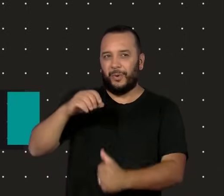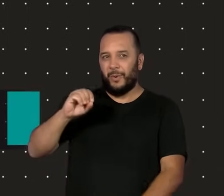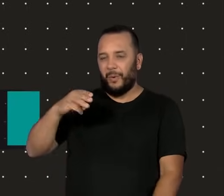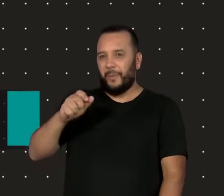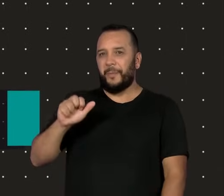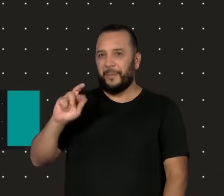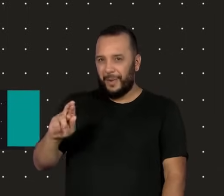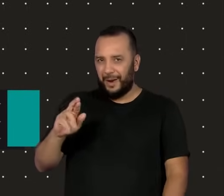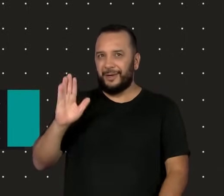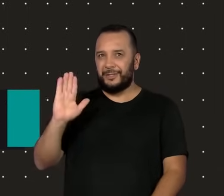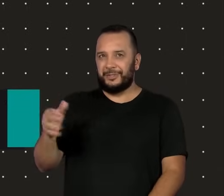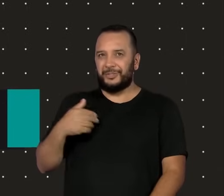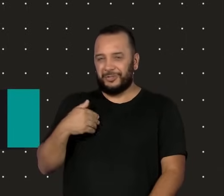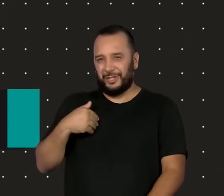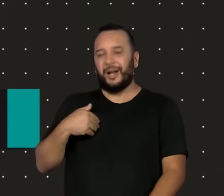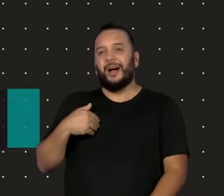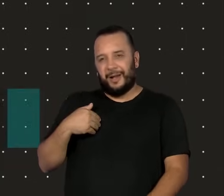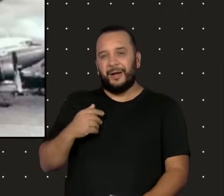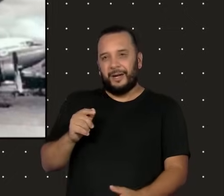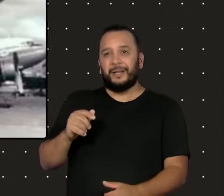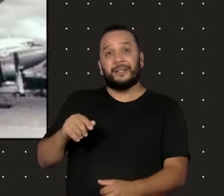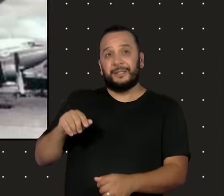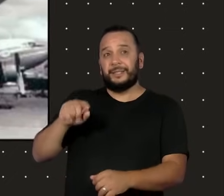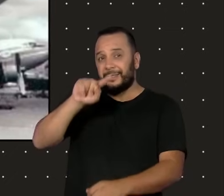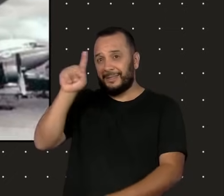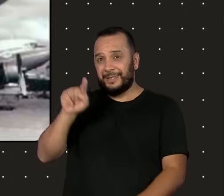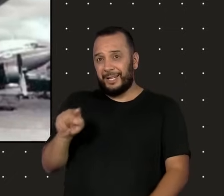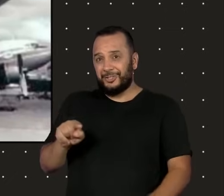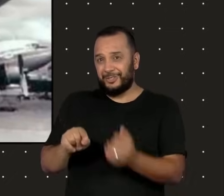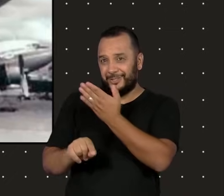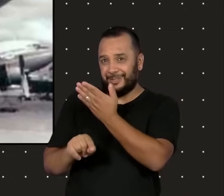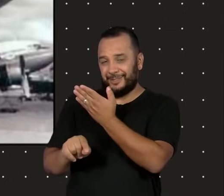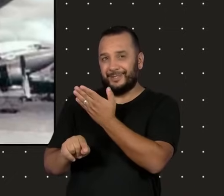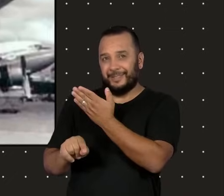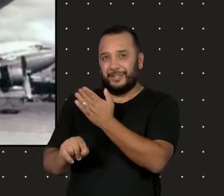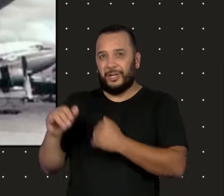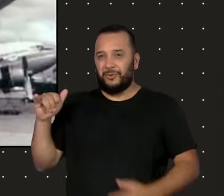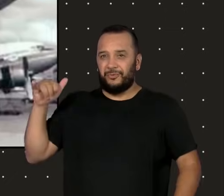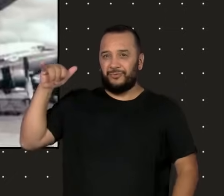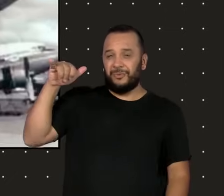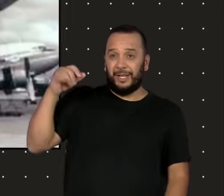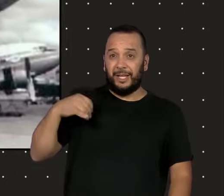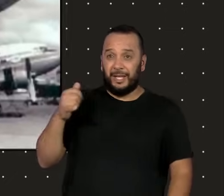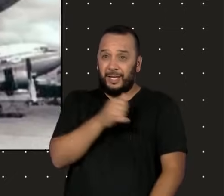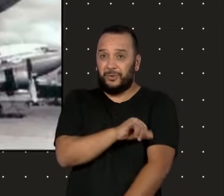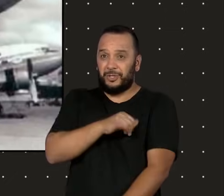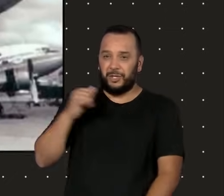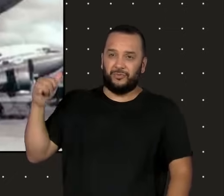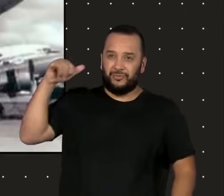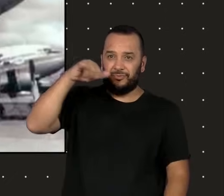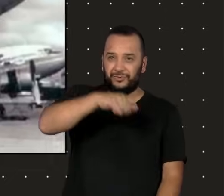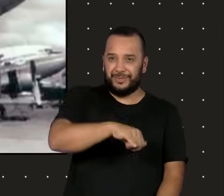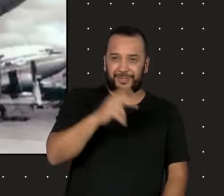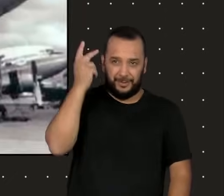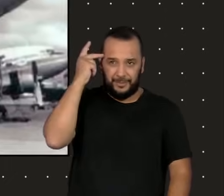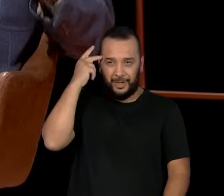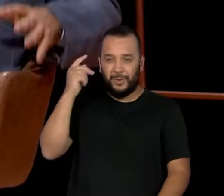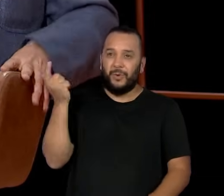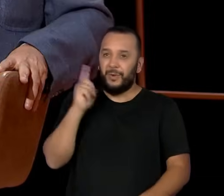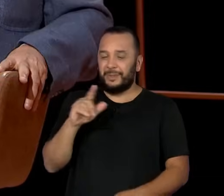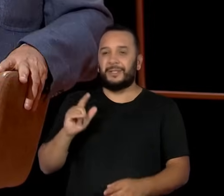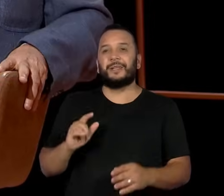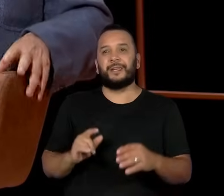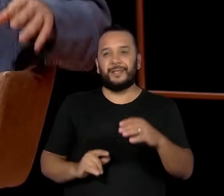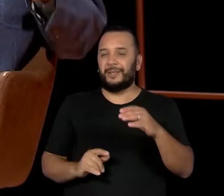passagens da Sadia na época, do DC3, do Rio de Janeiro para São Paulo. Consegui meu hotel do José Tijoux, enfim, todos os